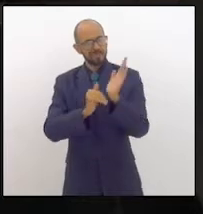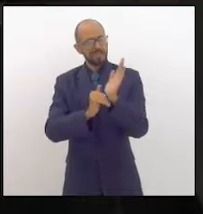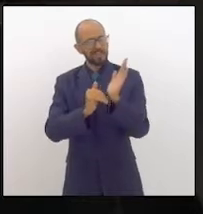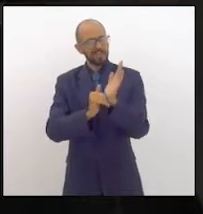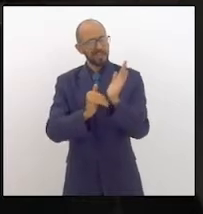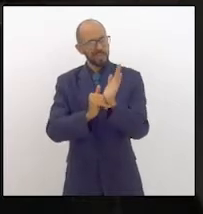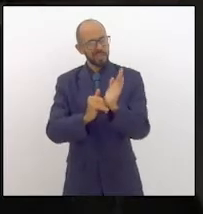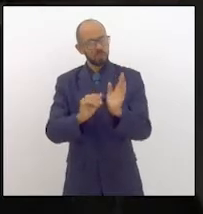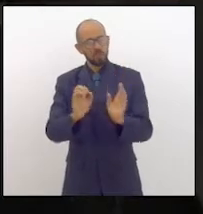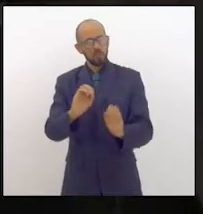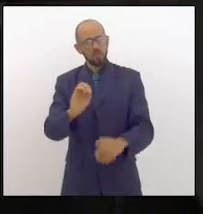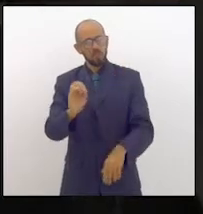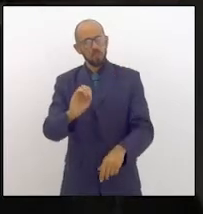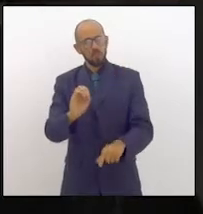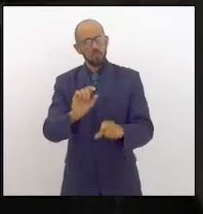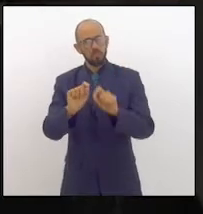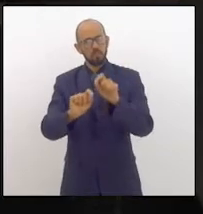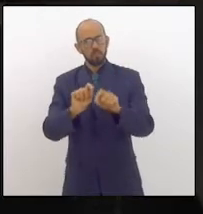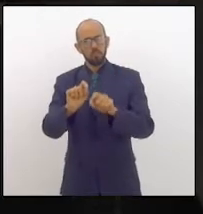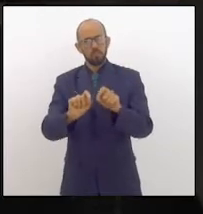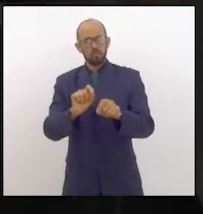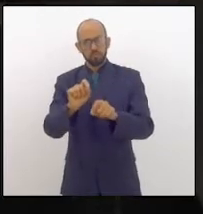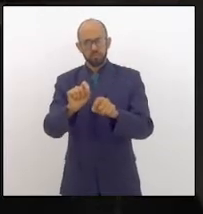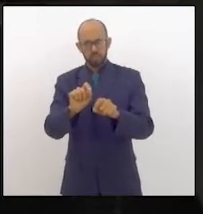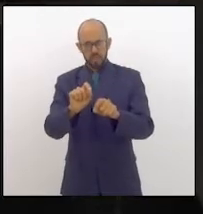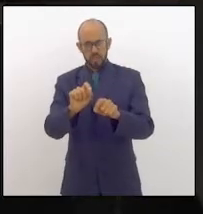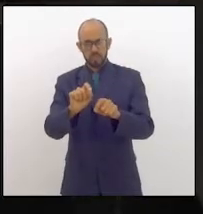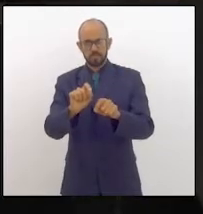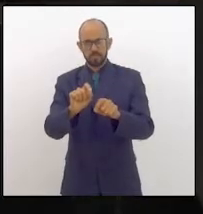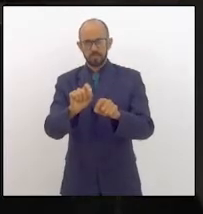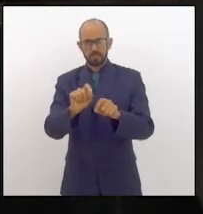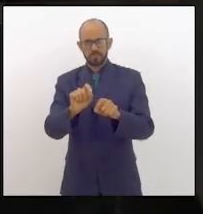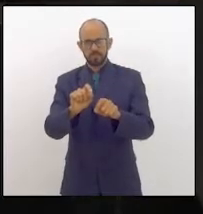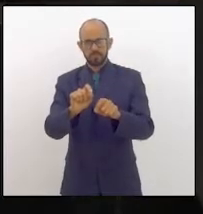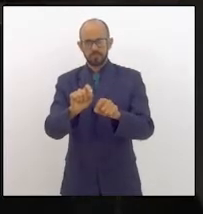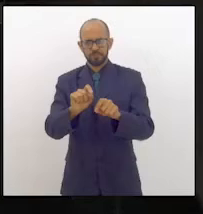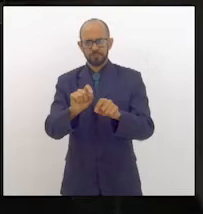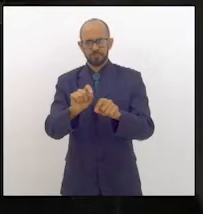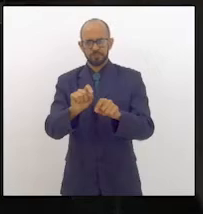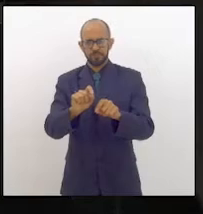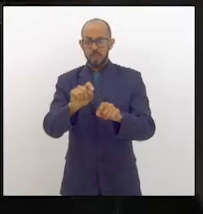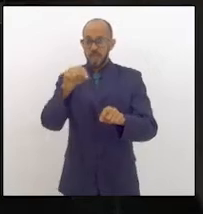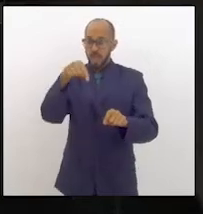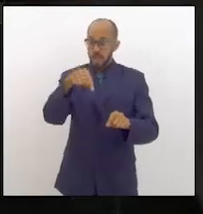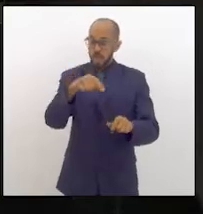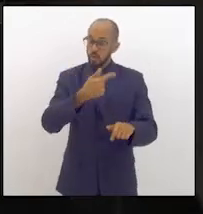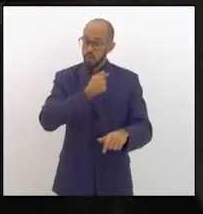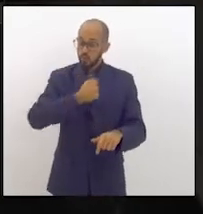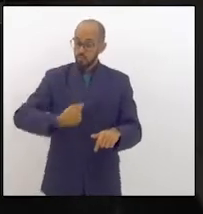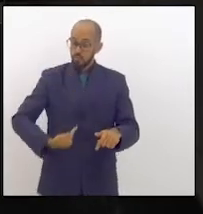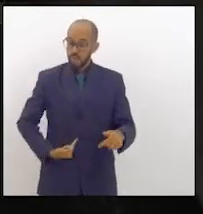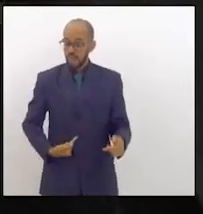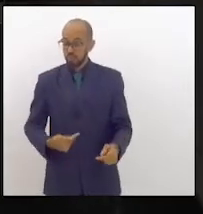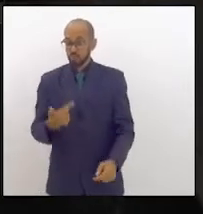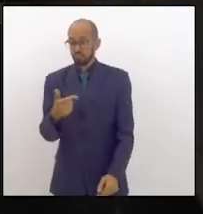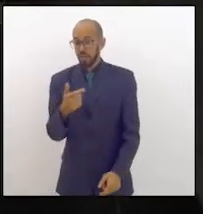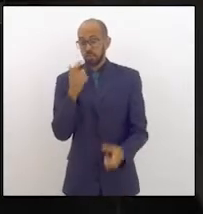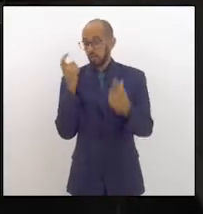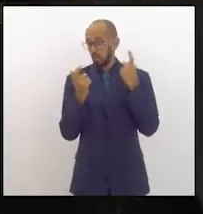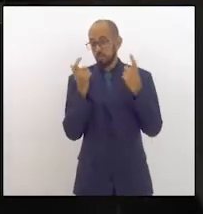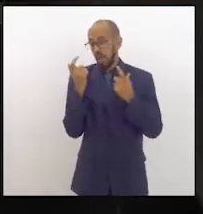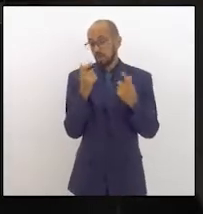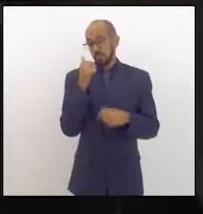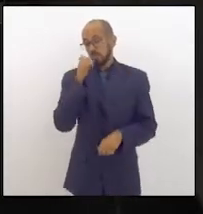eu falo toda vez que eu tenho como oportunidade está aqui que este governo Não se preocupa com as